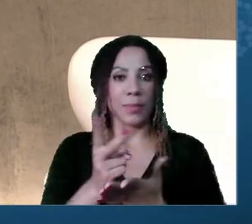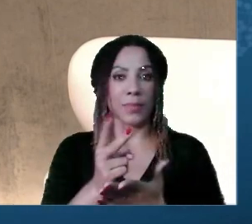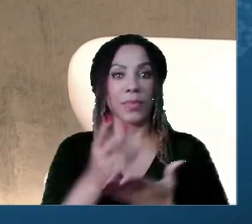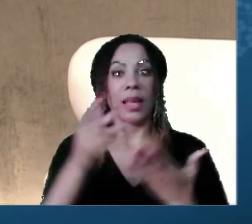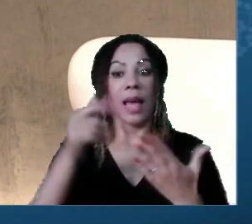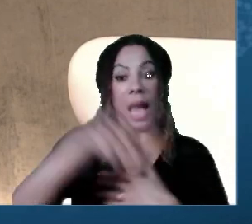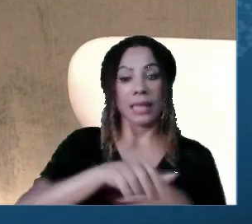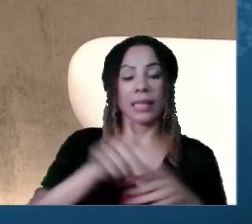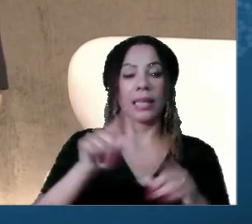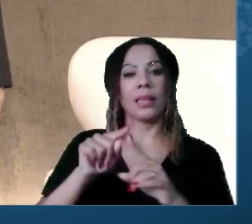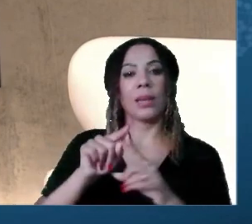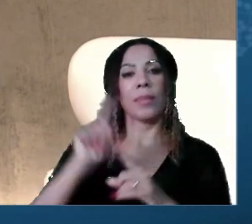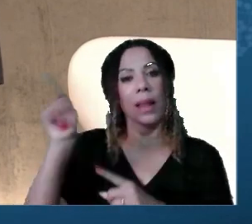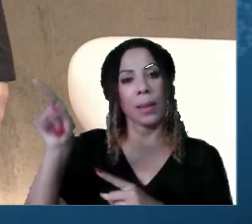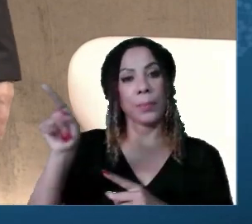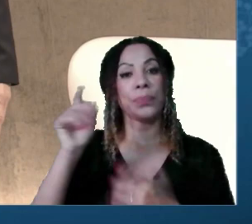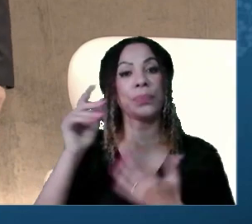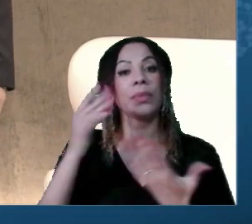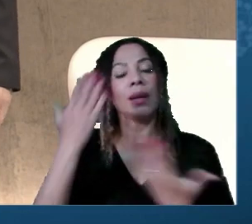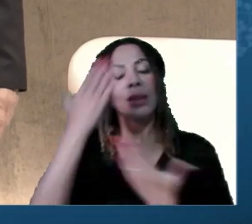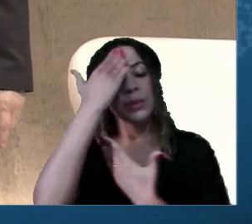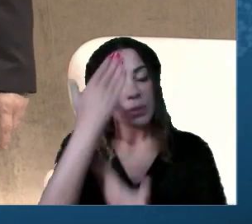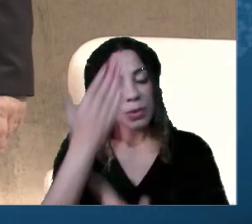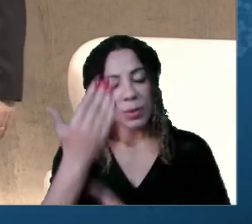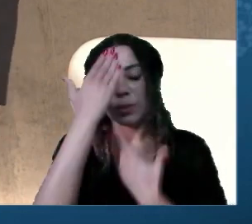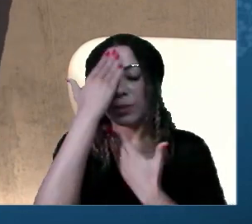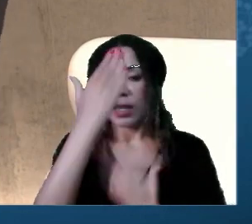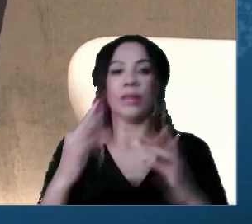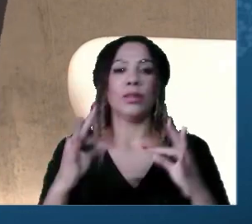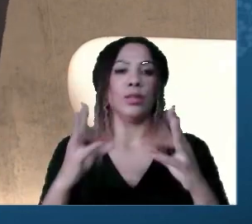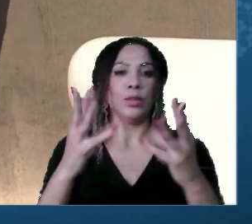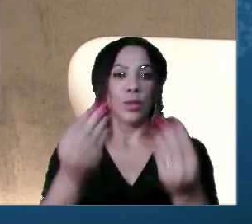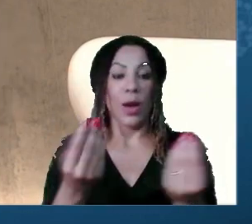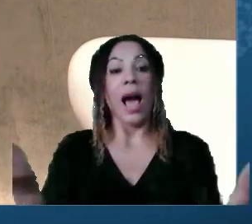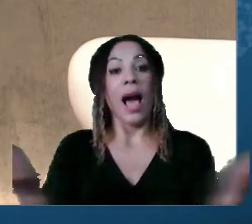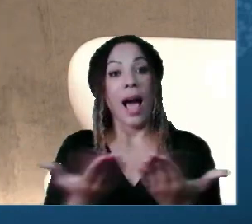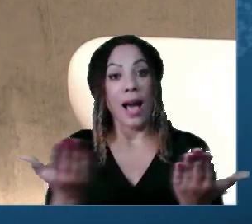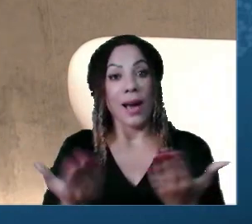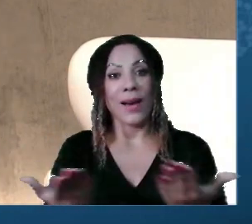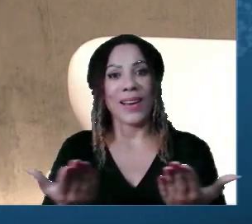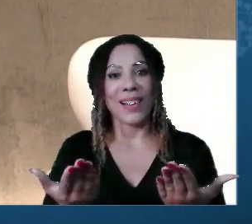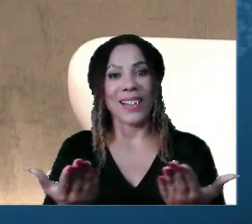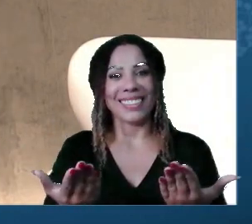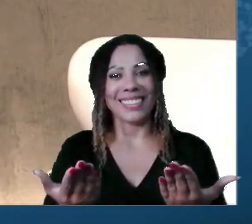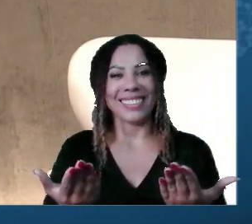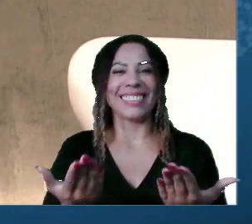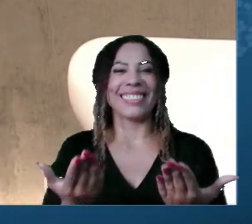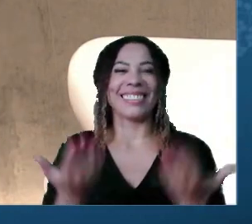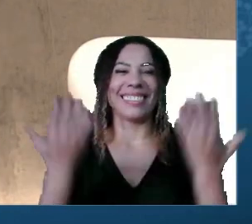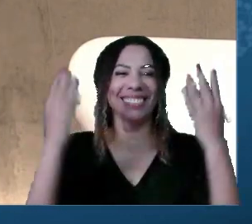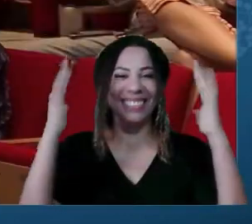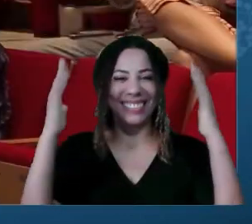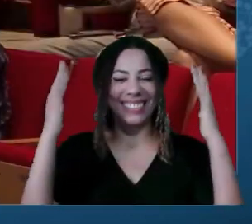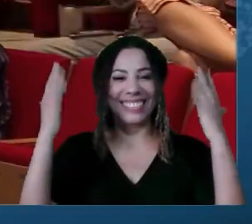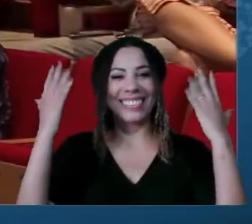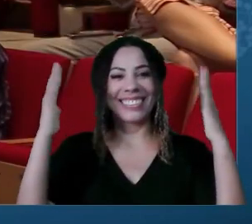embaixo, né? Então, muito obrigado a todos, e vamos passar aí para a próxima fase.